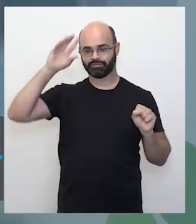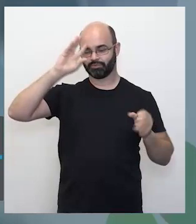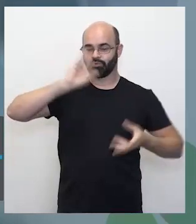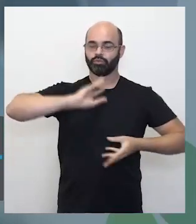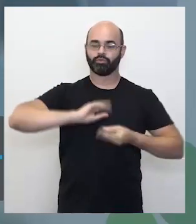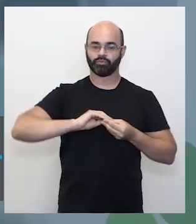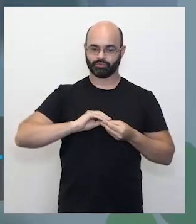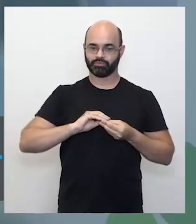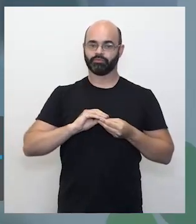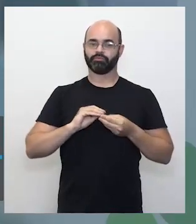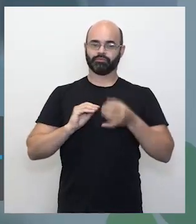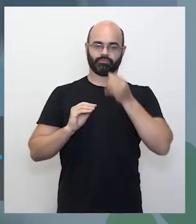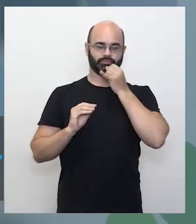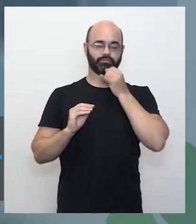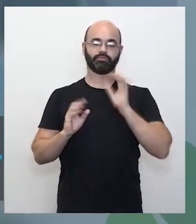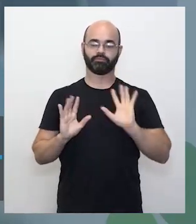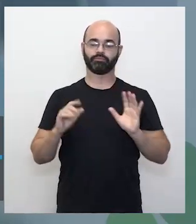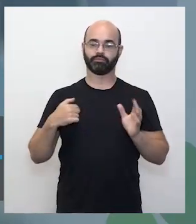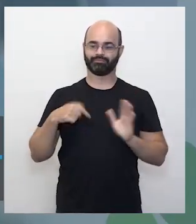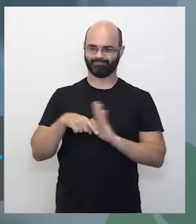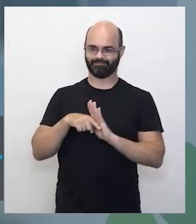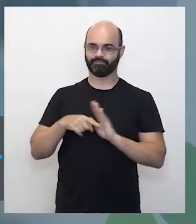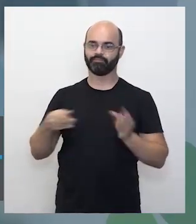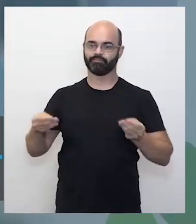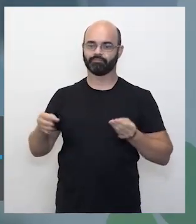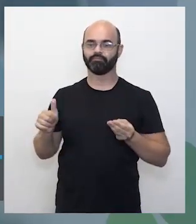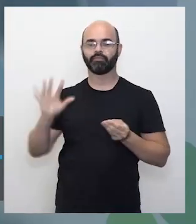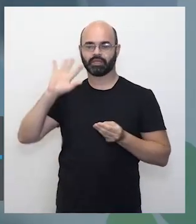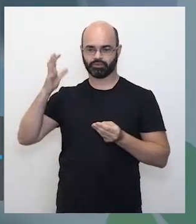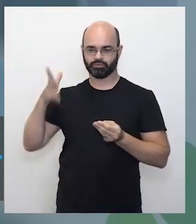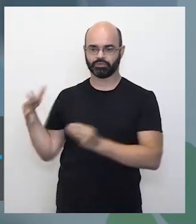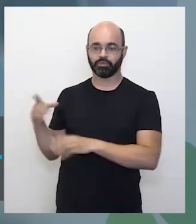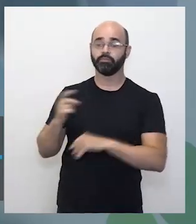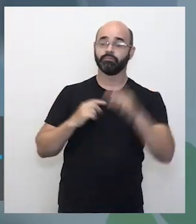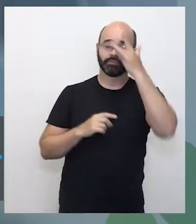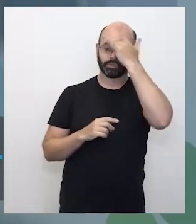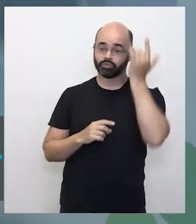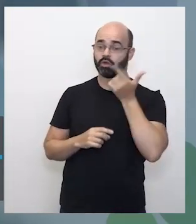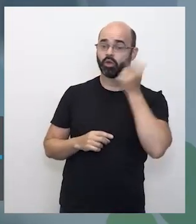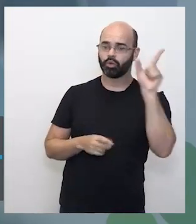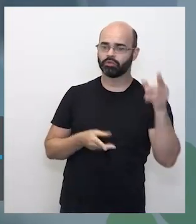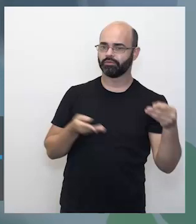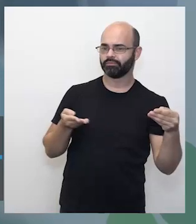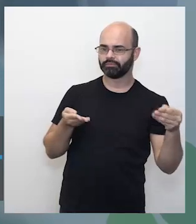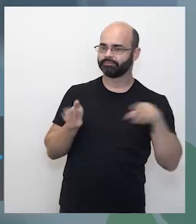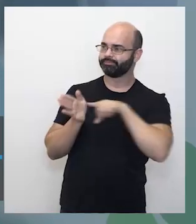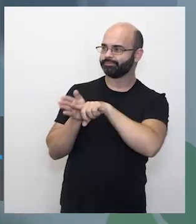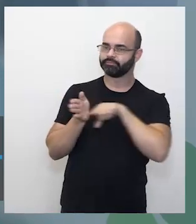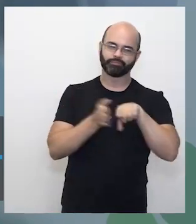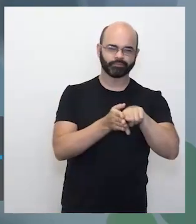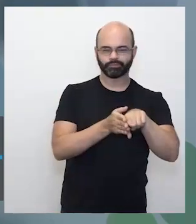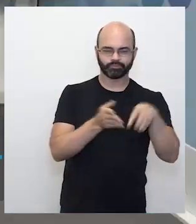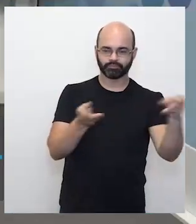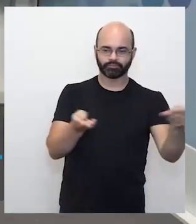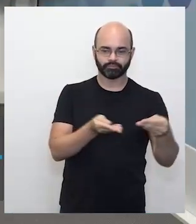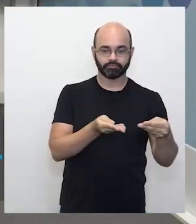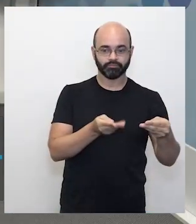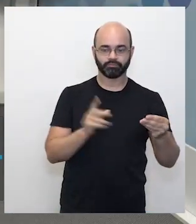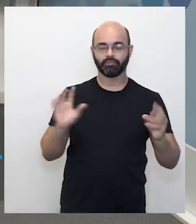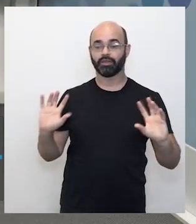fundamental, outro pesquisador realizando a mesma pesquisa precisa encontrar os mesmos